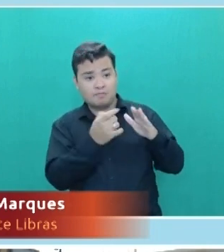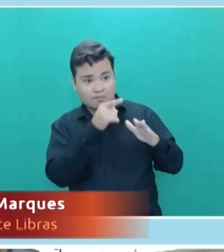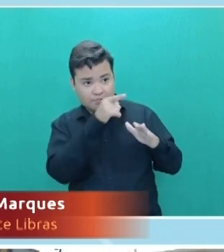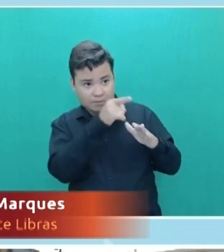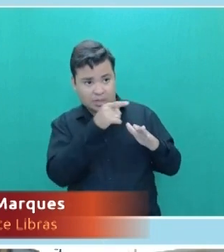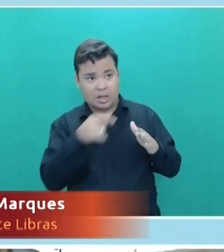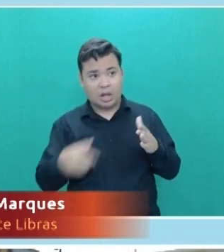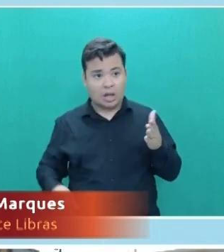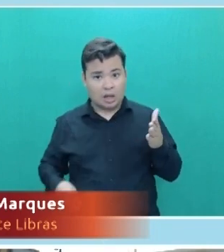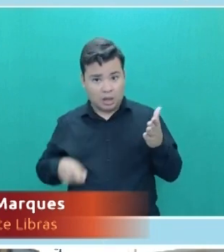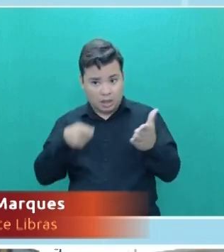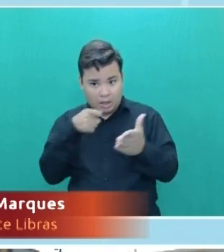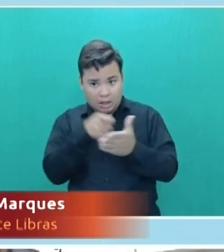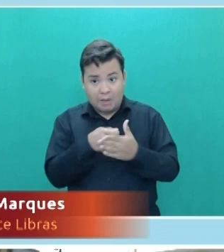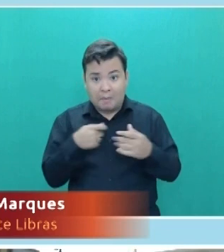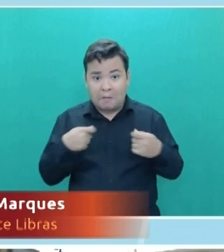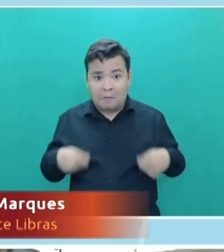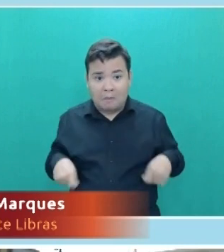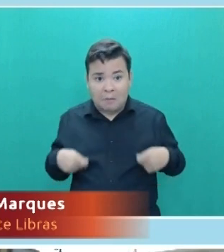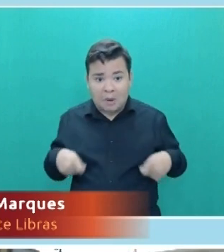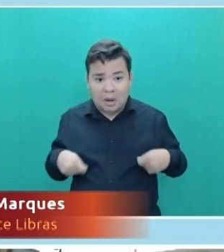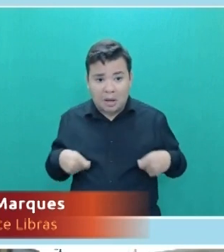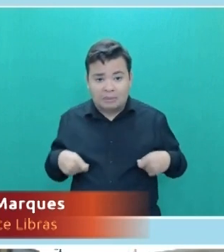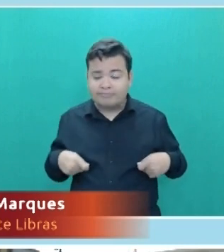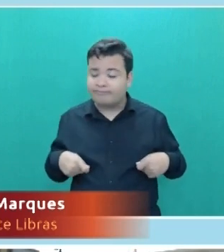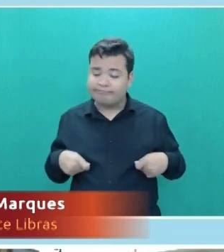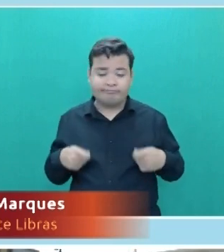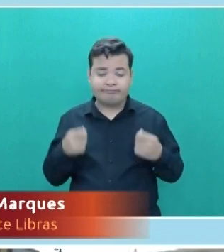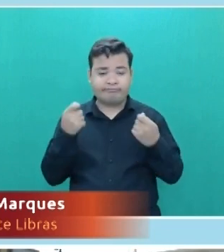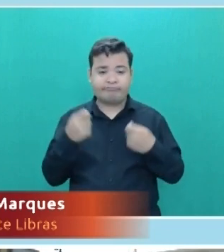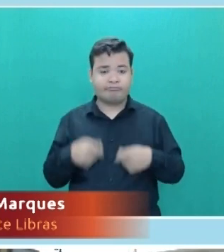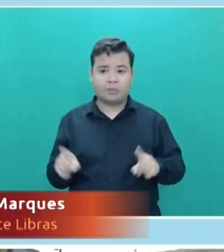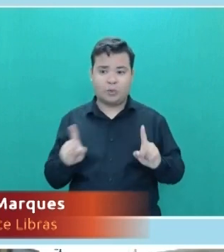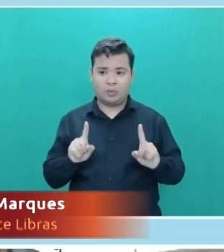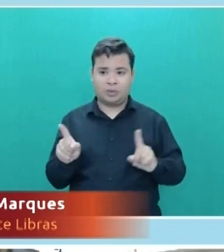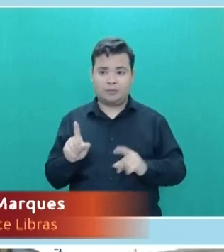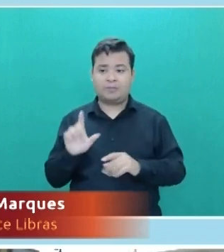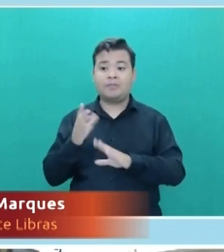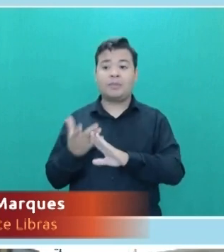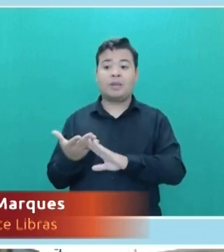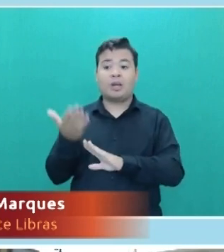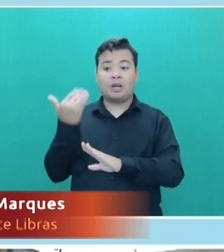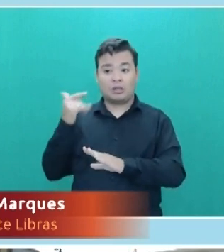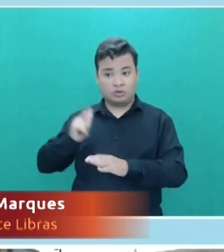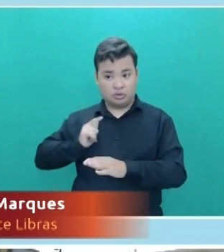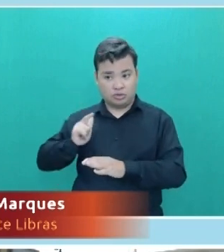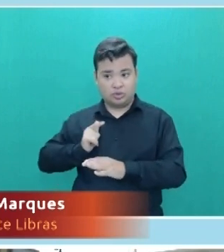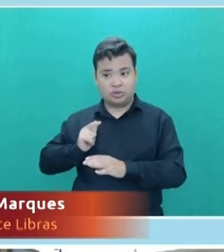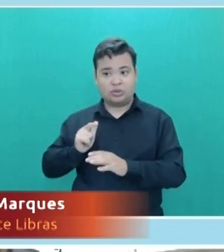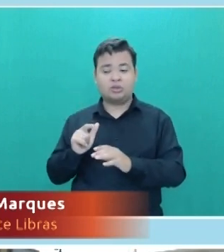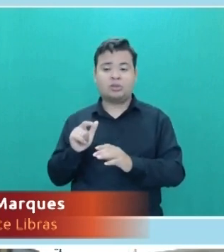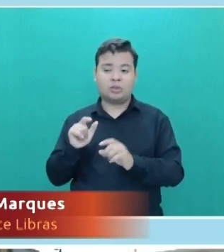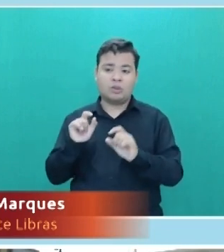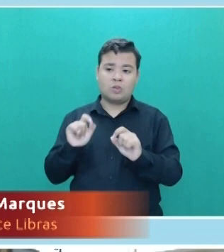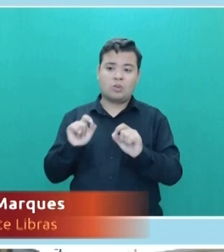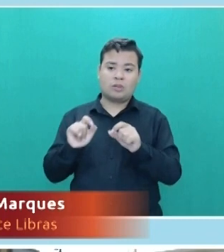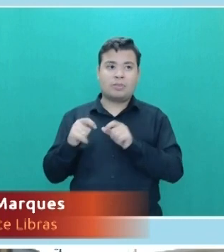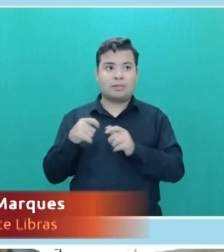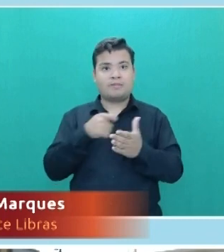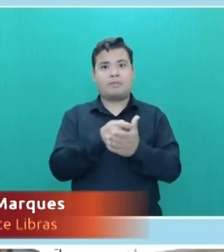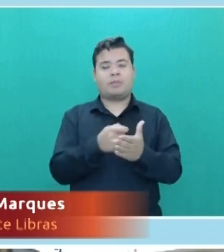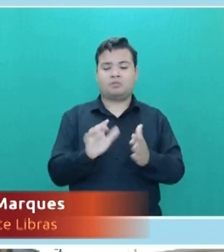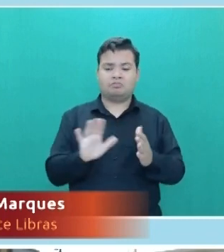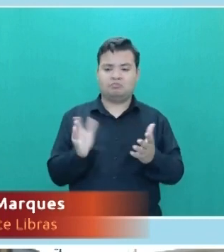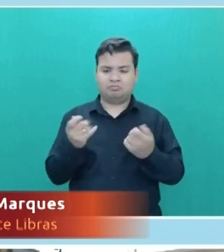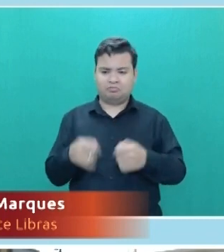está brigando na Justiça do Trabalho, pelo qual ele está litigando. Antigamente, a reforma tinha criado essa blindagem, né? Então, o